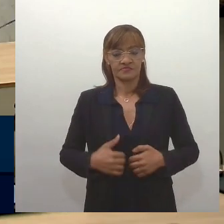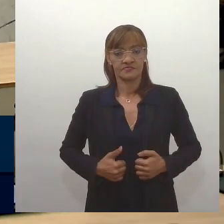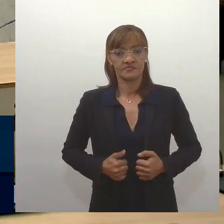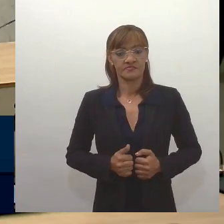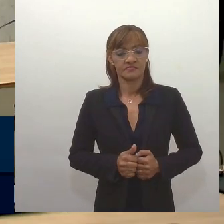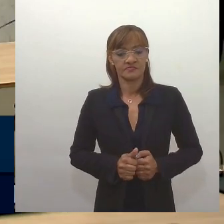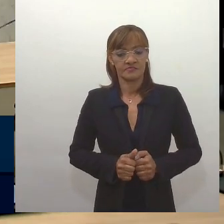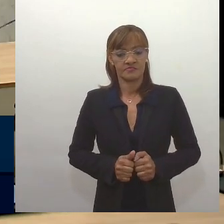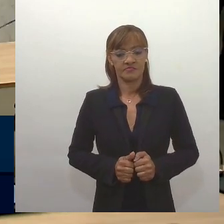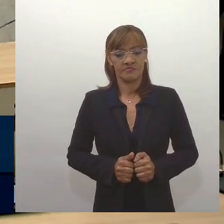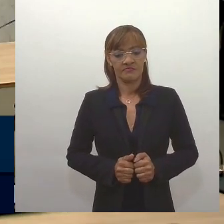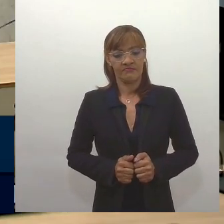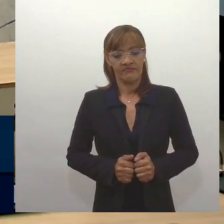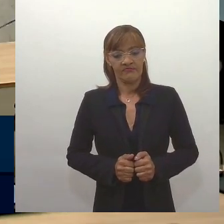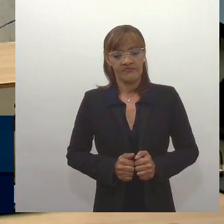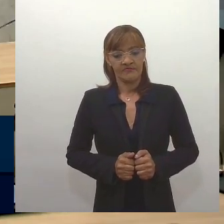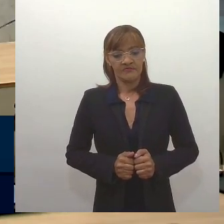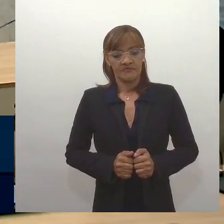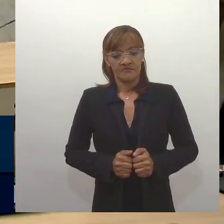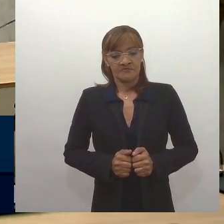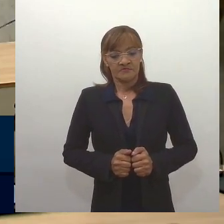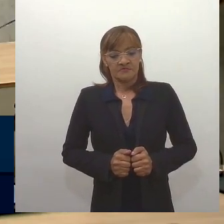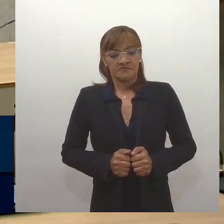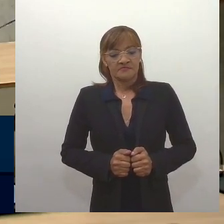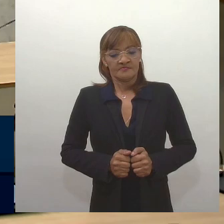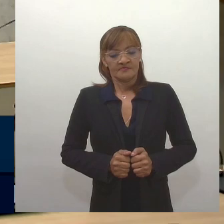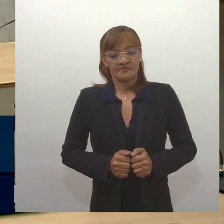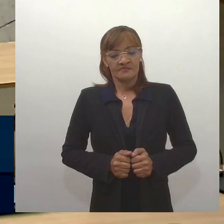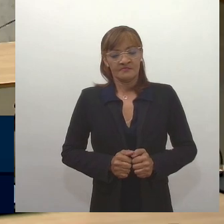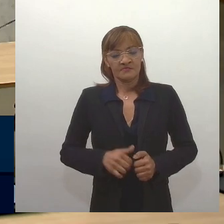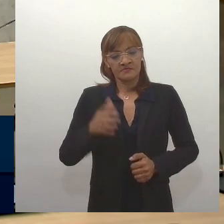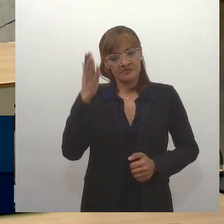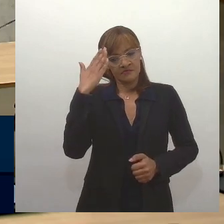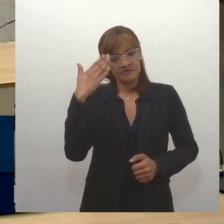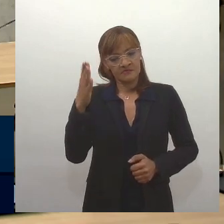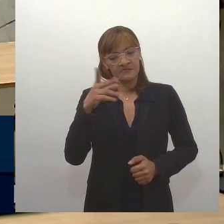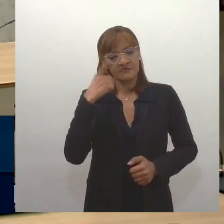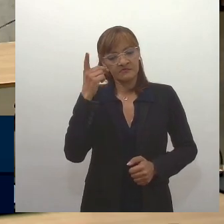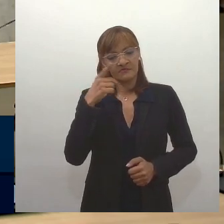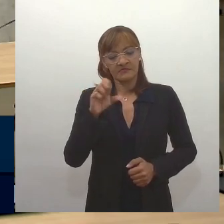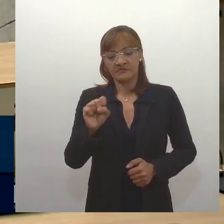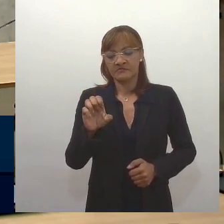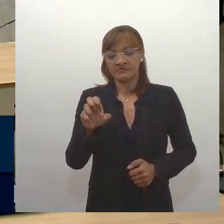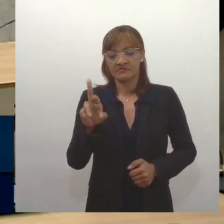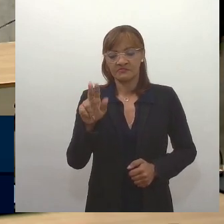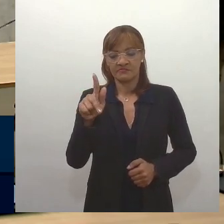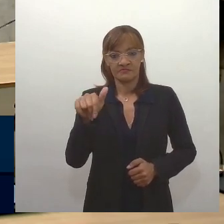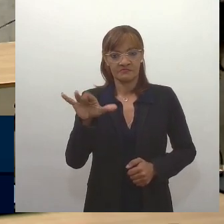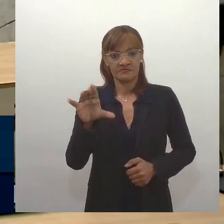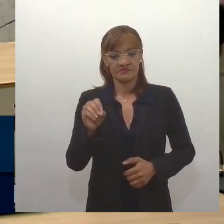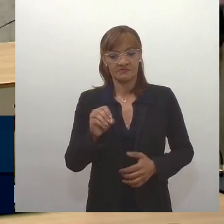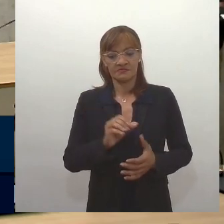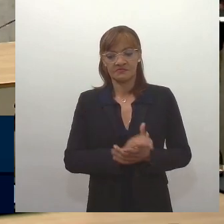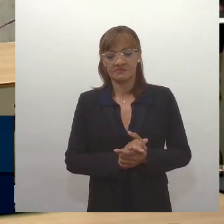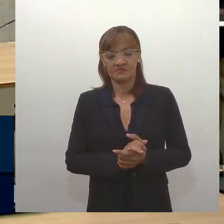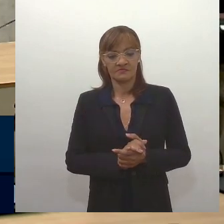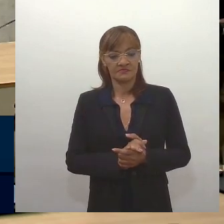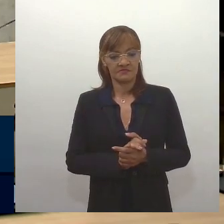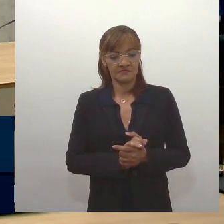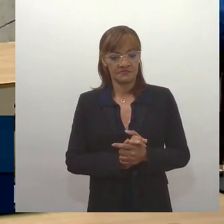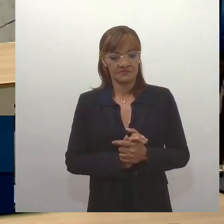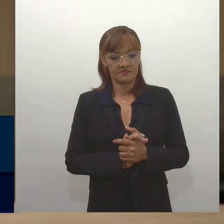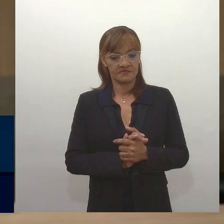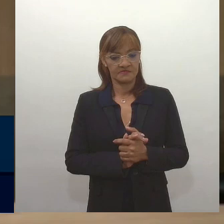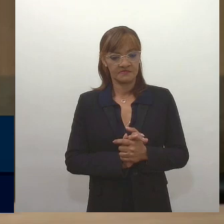Cristiano obrigado Deputado Sérgio Reis eu quero fazer apenas uma colocação